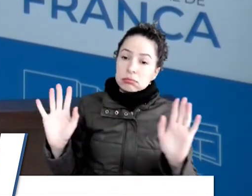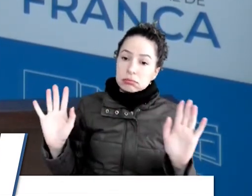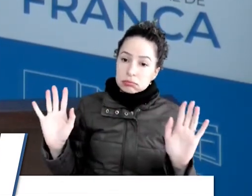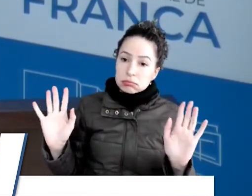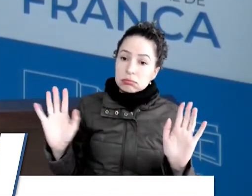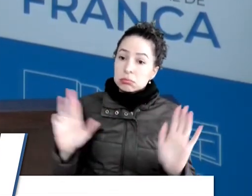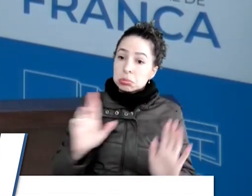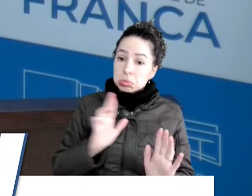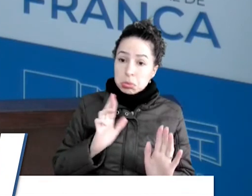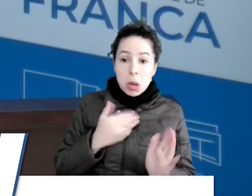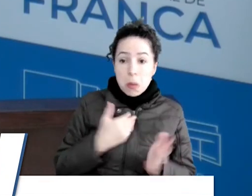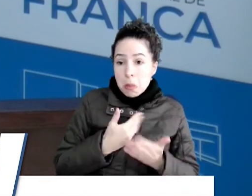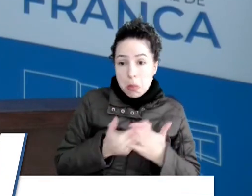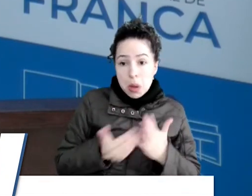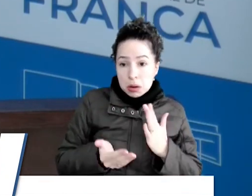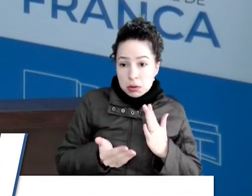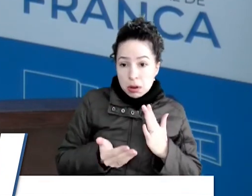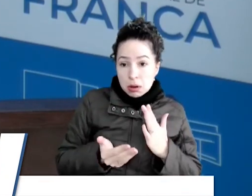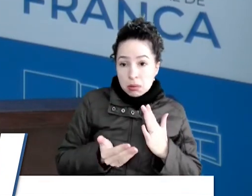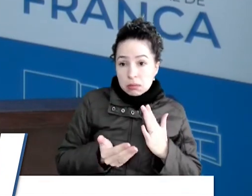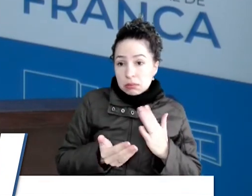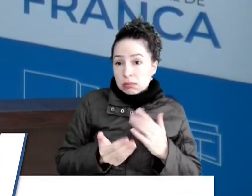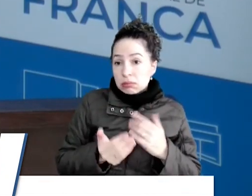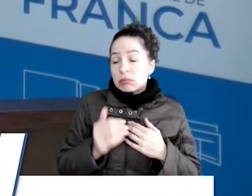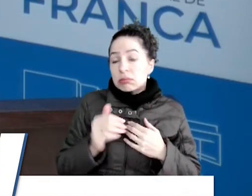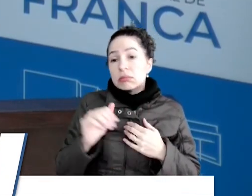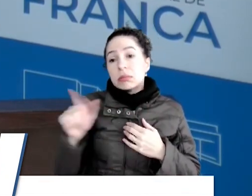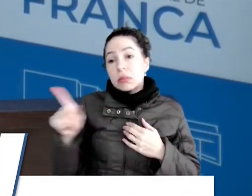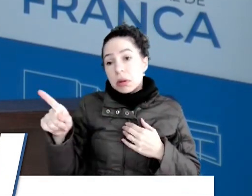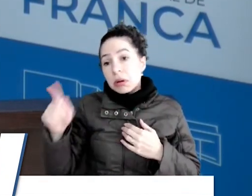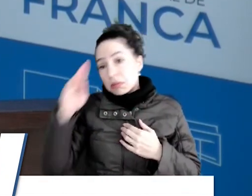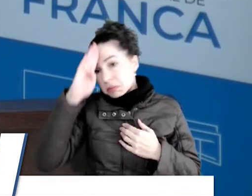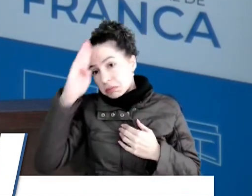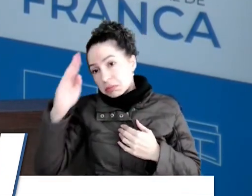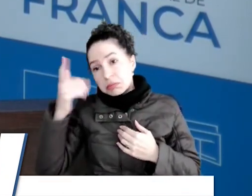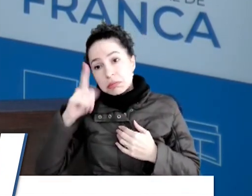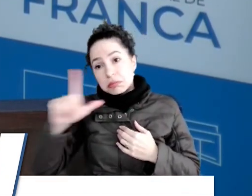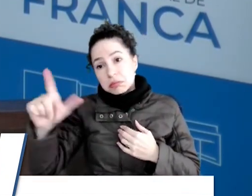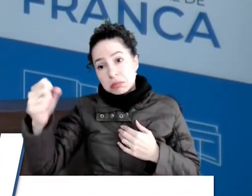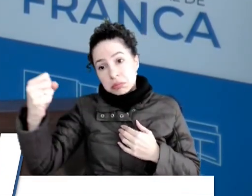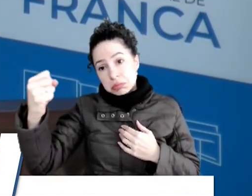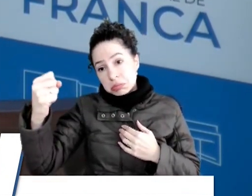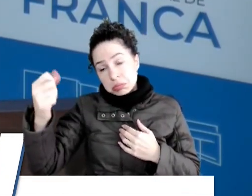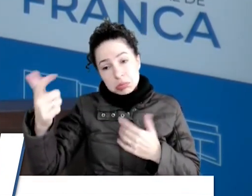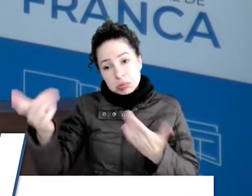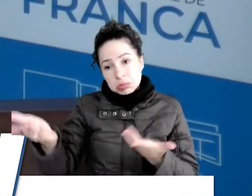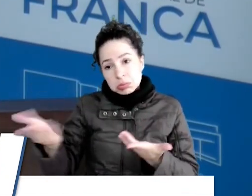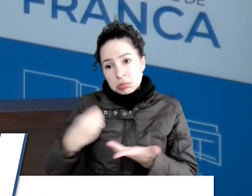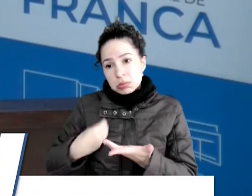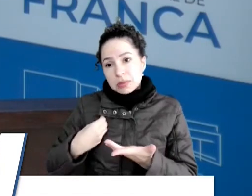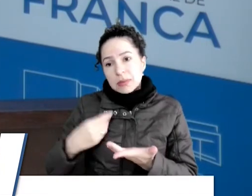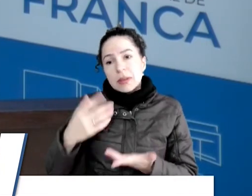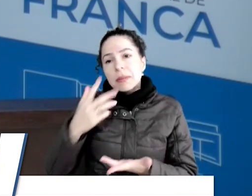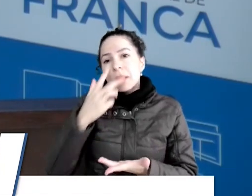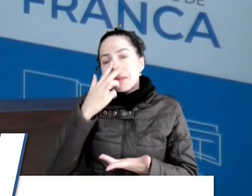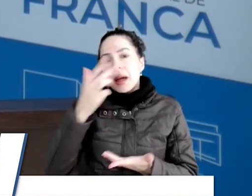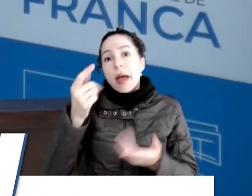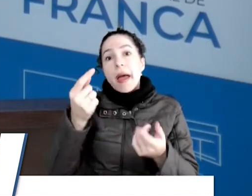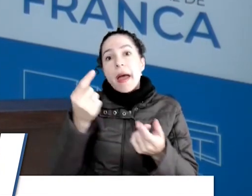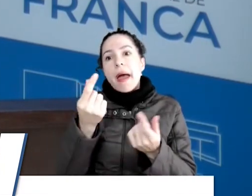perdeu, o Bolsonaro ganhou e ele está aí. Agora, ele está fazendo um desastre com relação à economia do